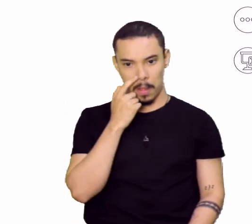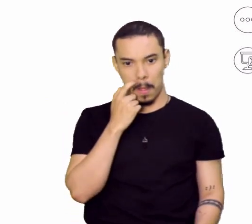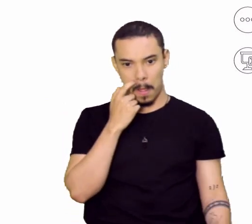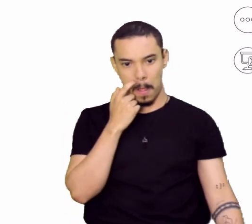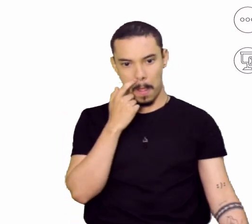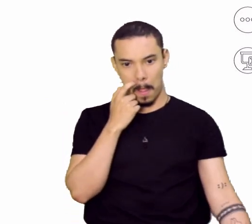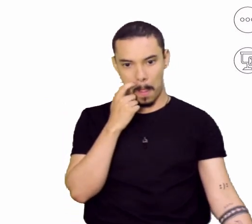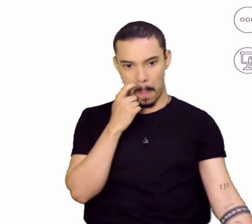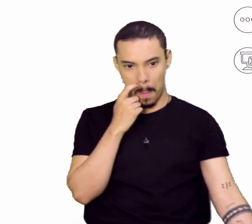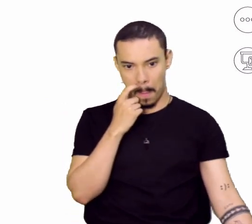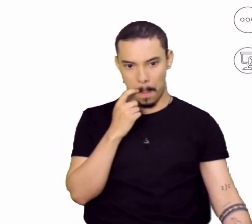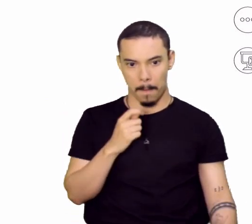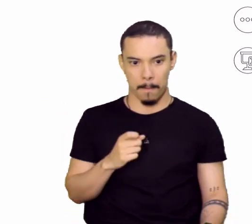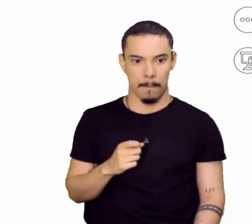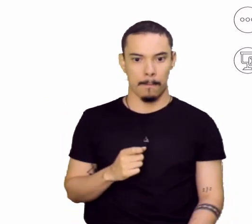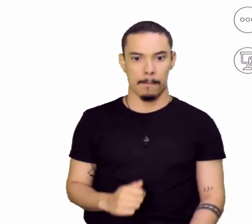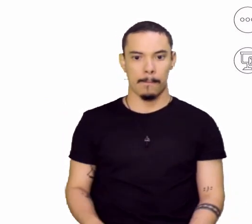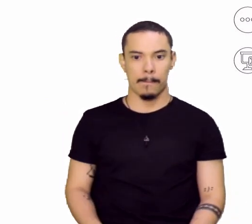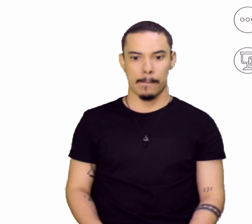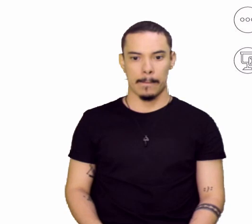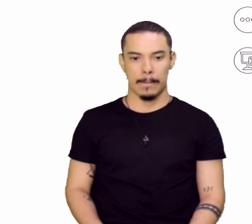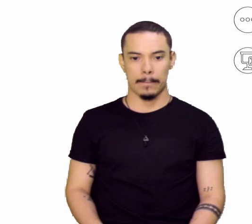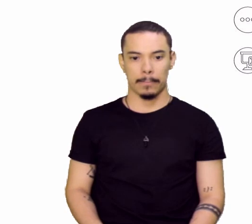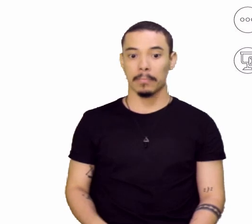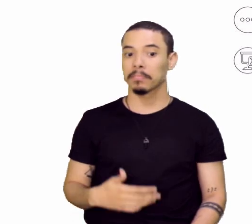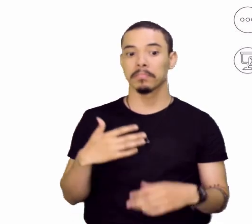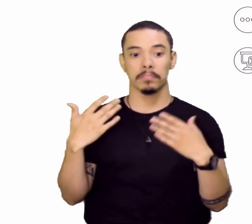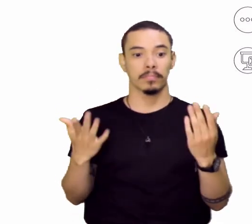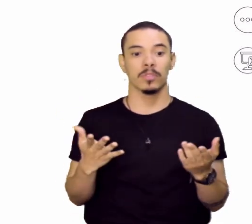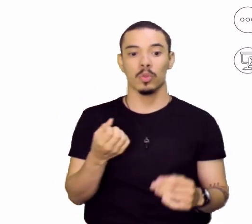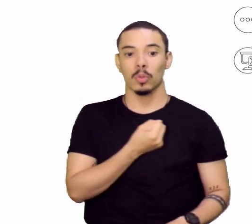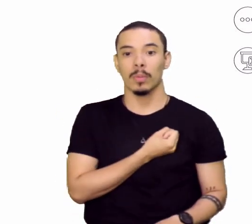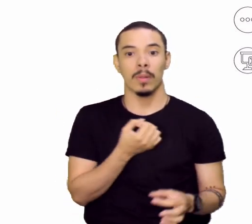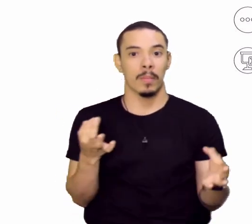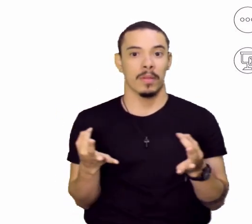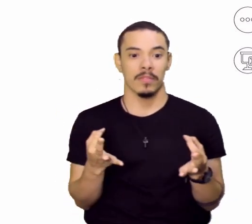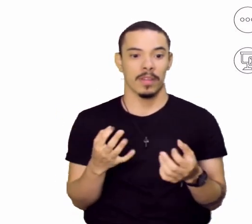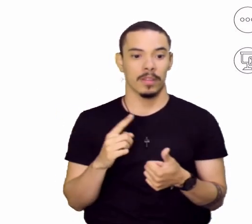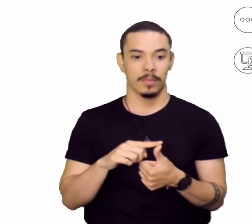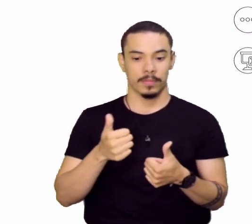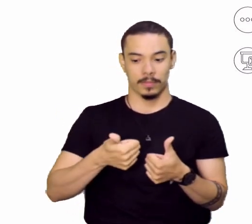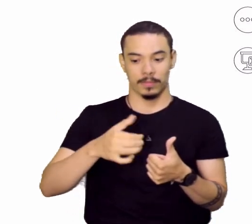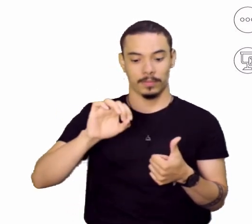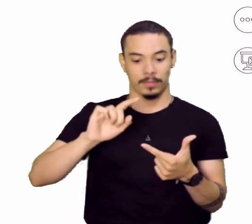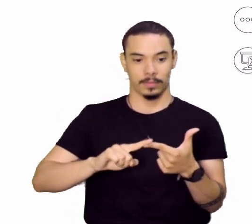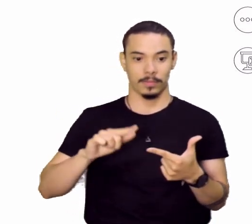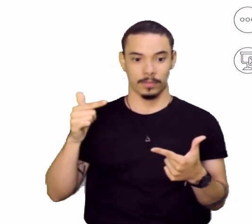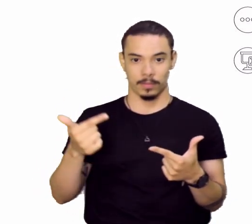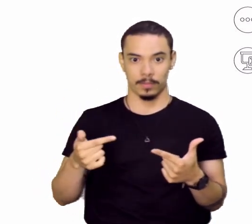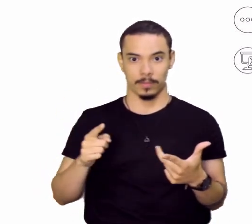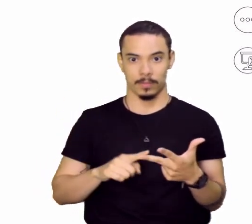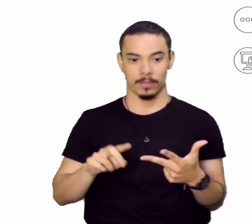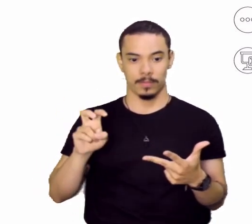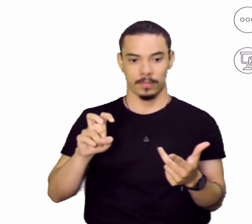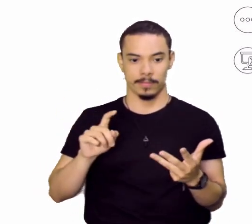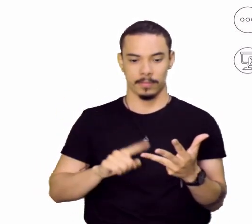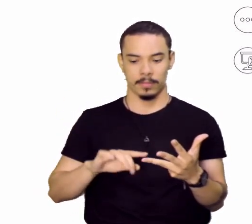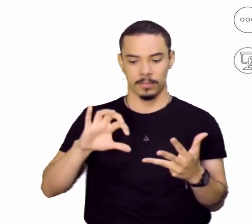pitagóricos, o número perfeito foi identificado como sendo o A10, B2,